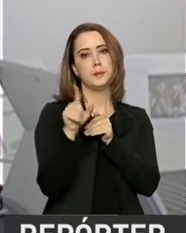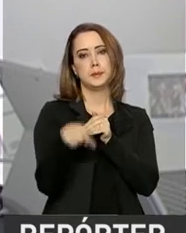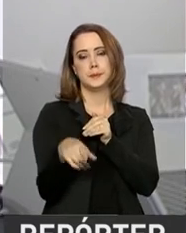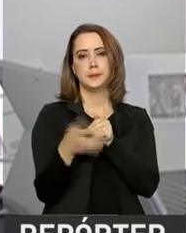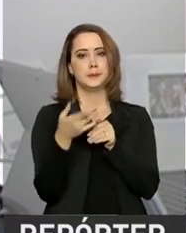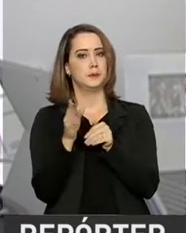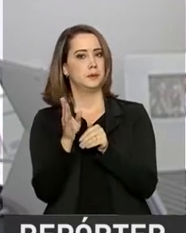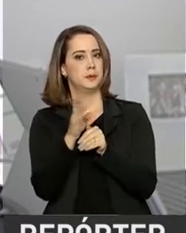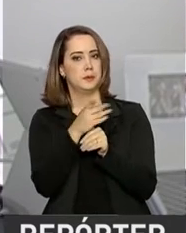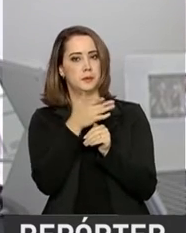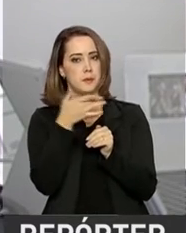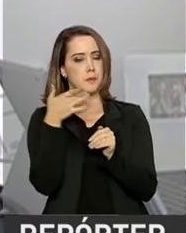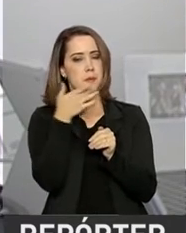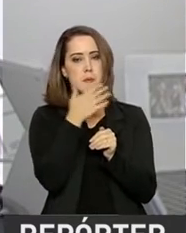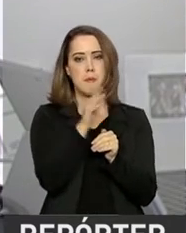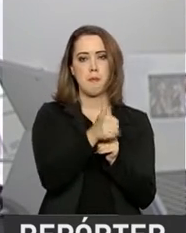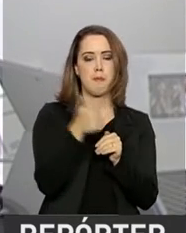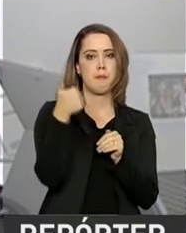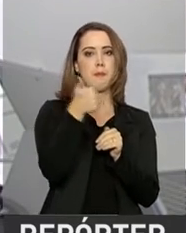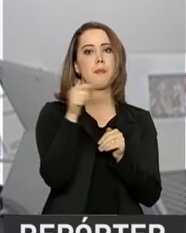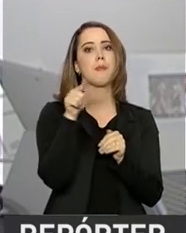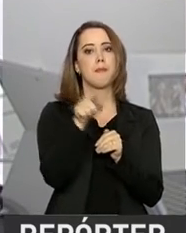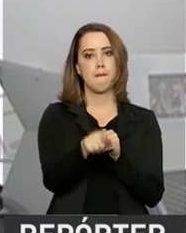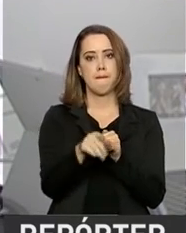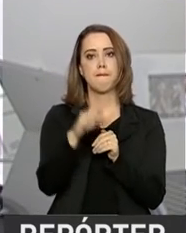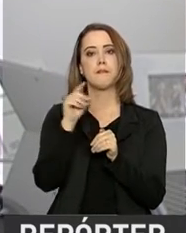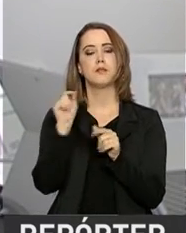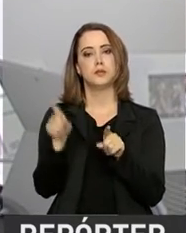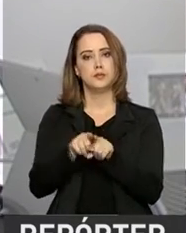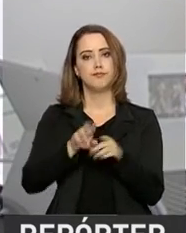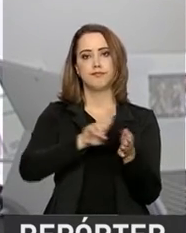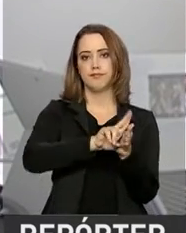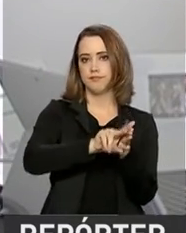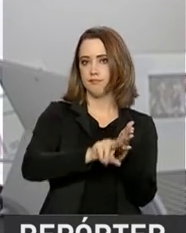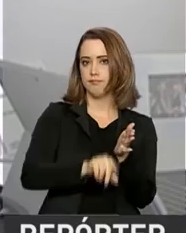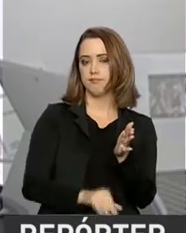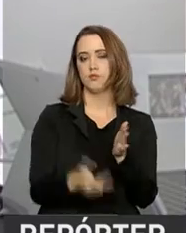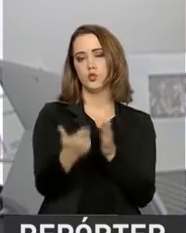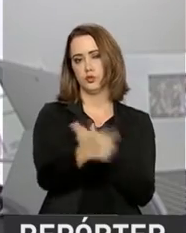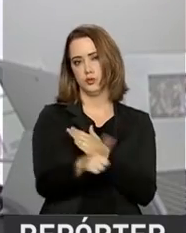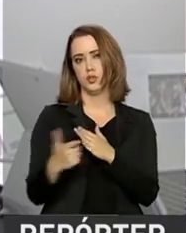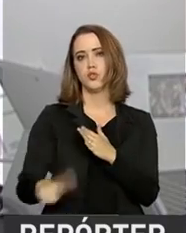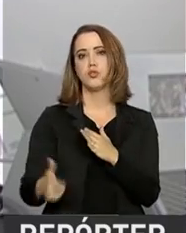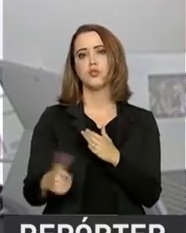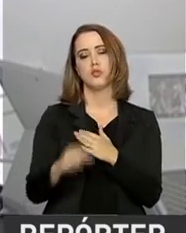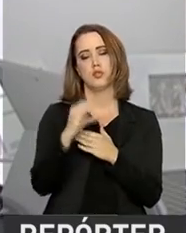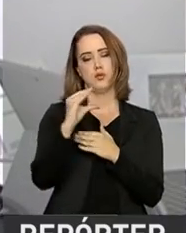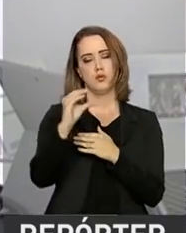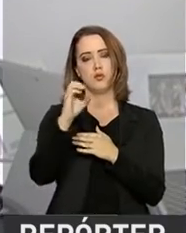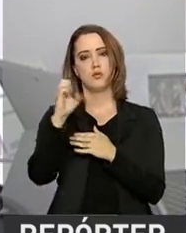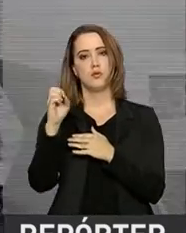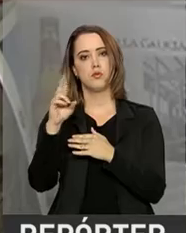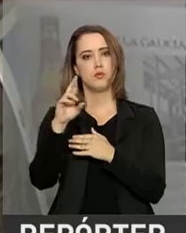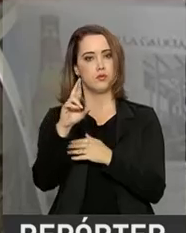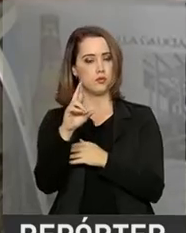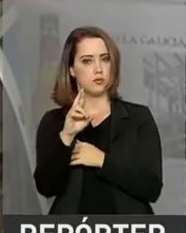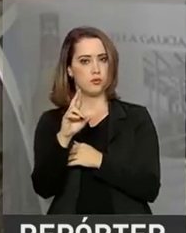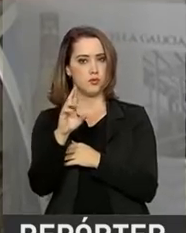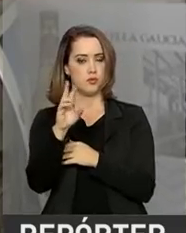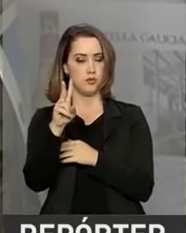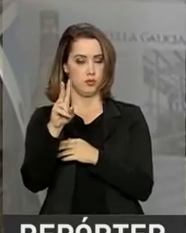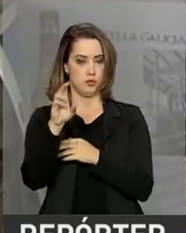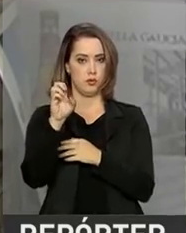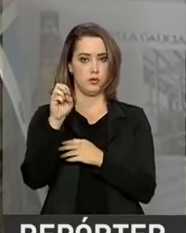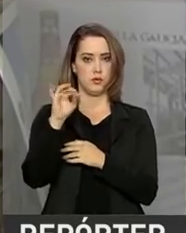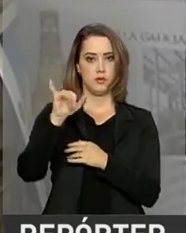sofisticados não é o que faz ser uma cerveja diferenciada da mata da daquilo que o brasileiro está acostumado a tomar já são